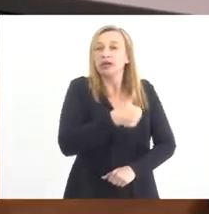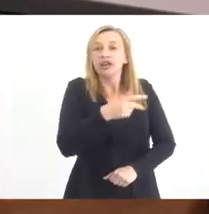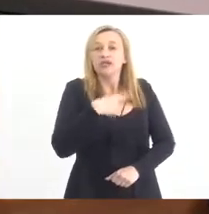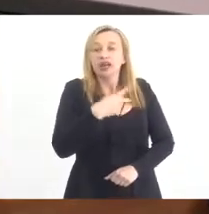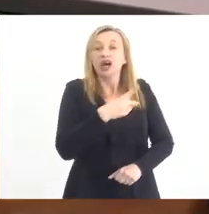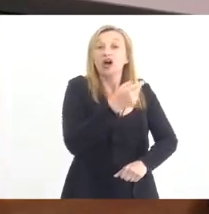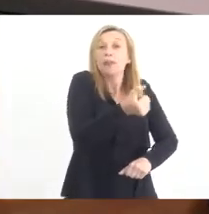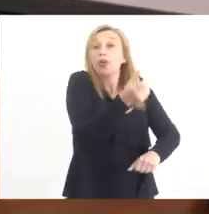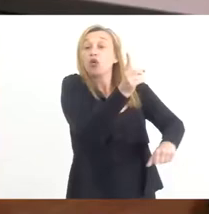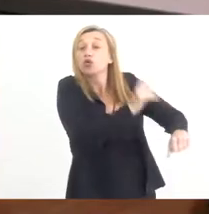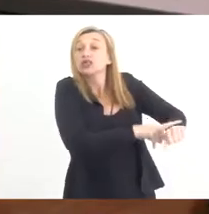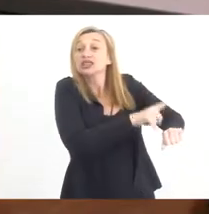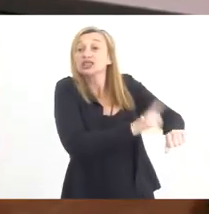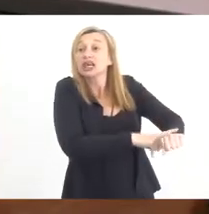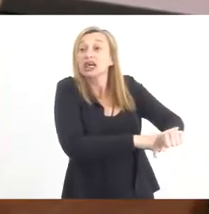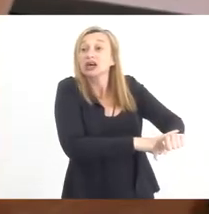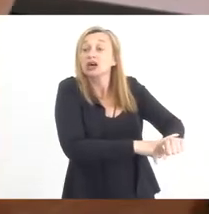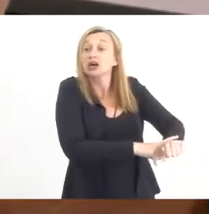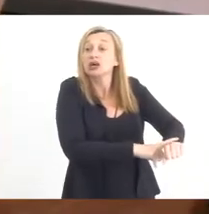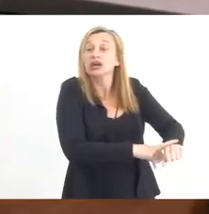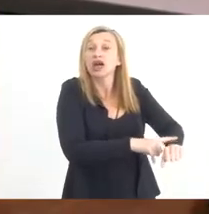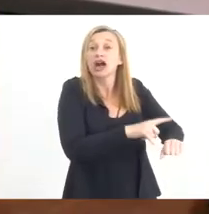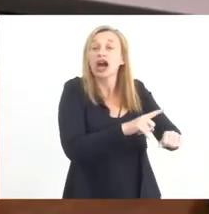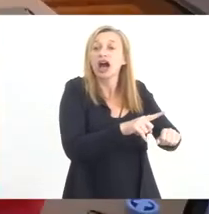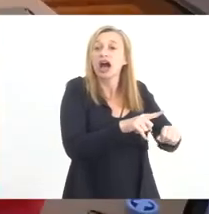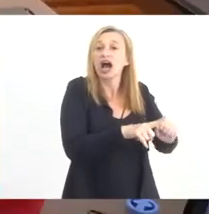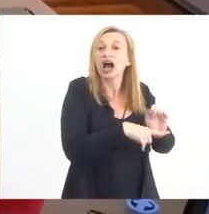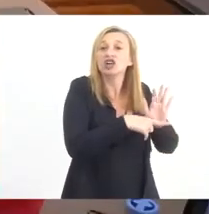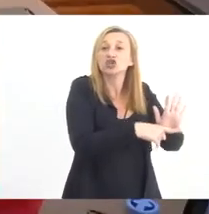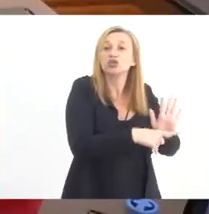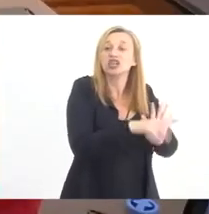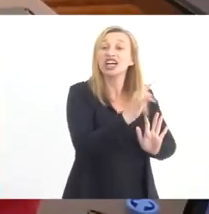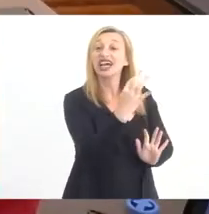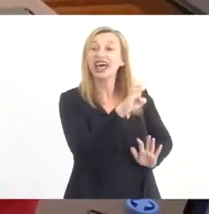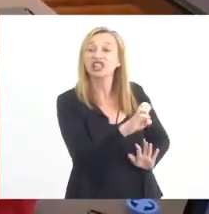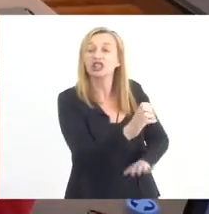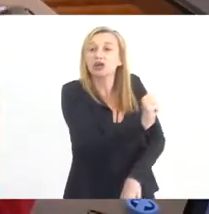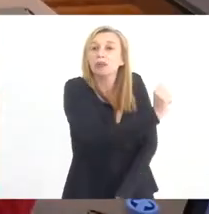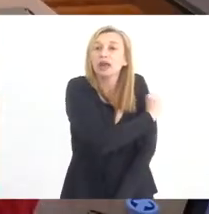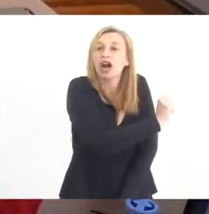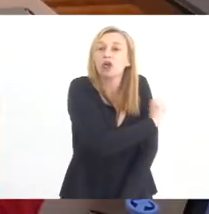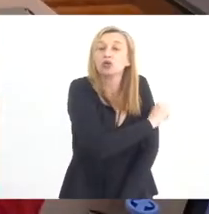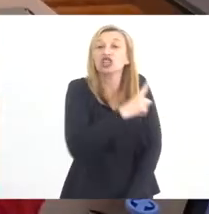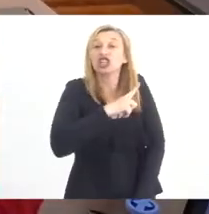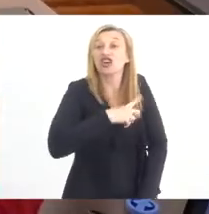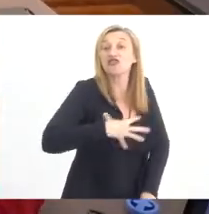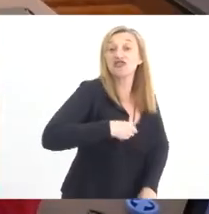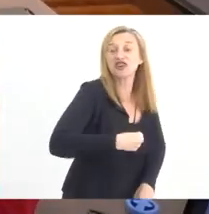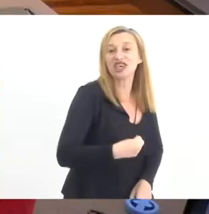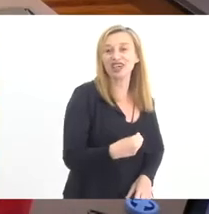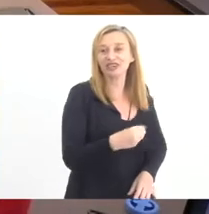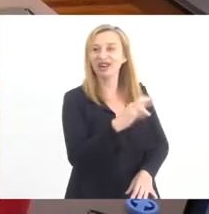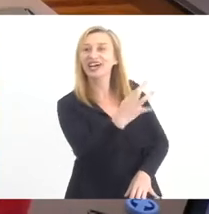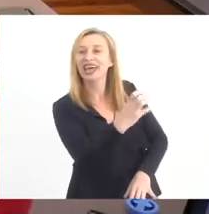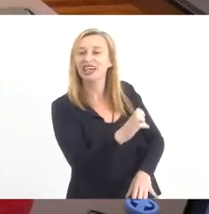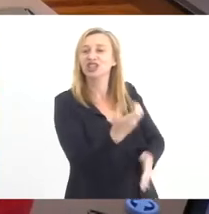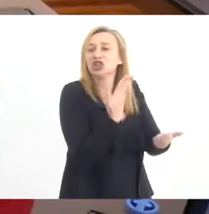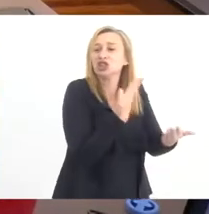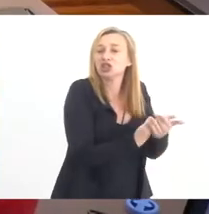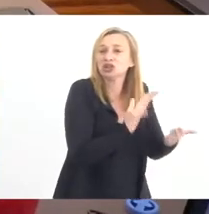há pouco tempo, colocou auxílio creche para aluno que tenha lá o filho, que tem que botar na creche, tem que